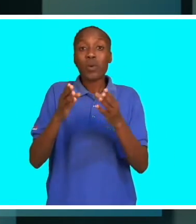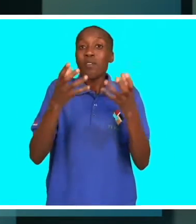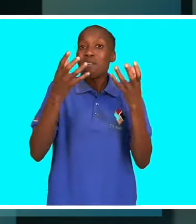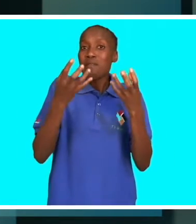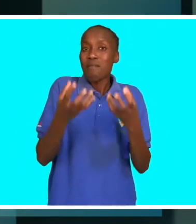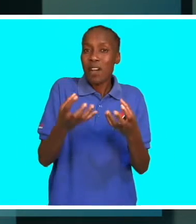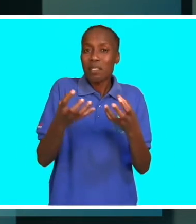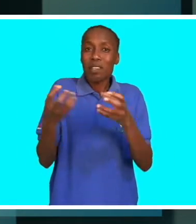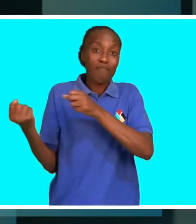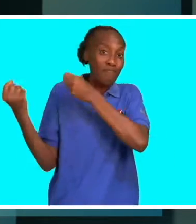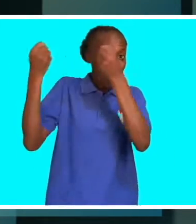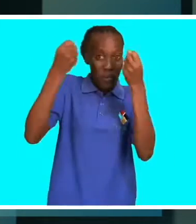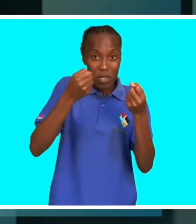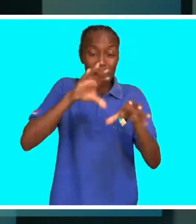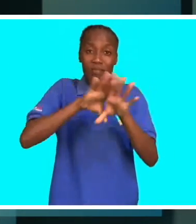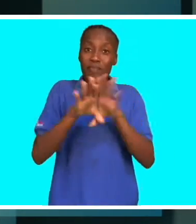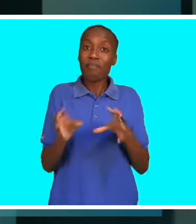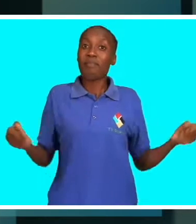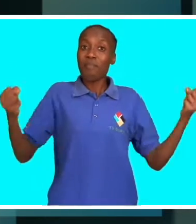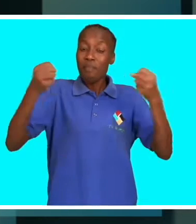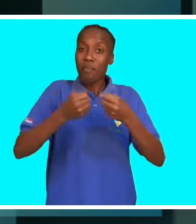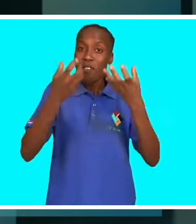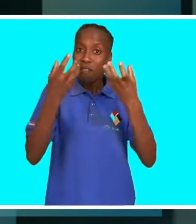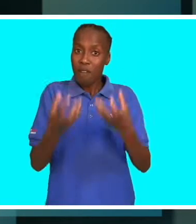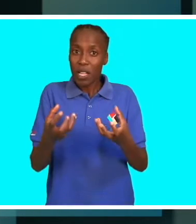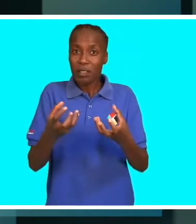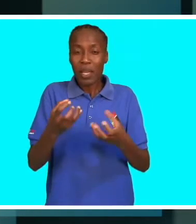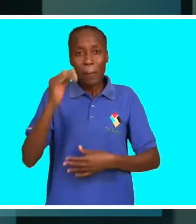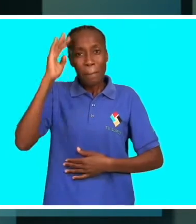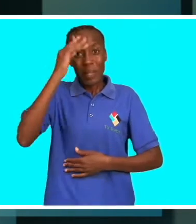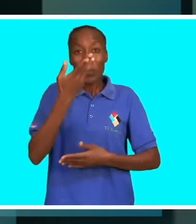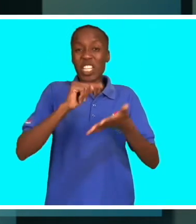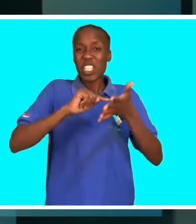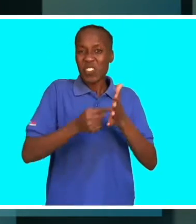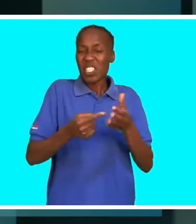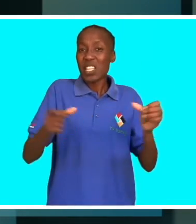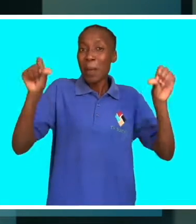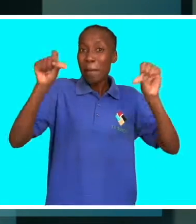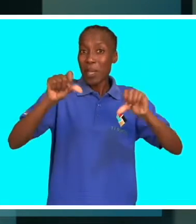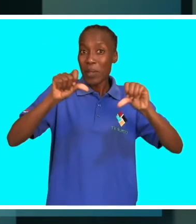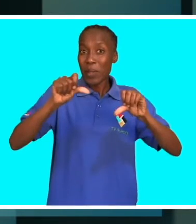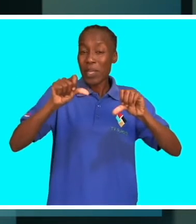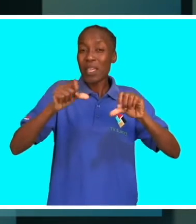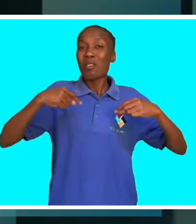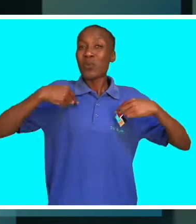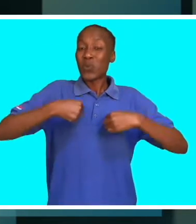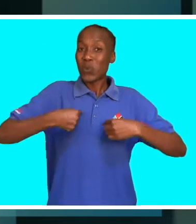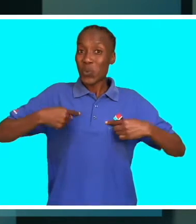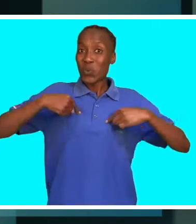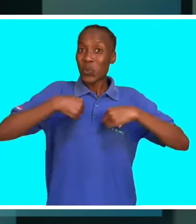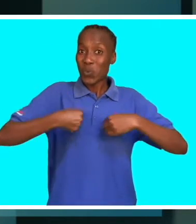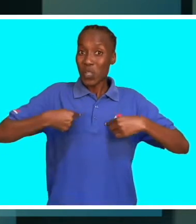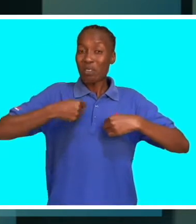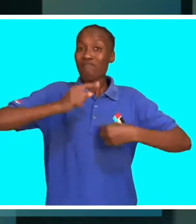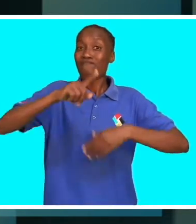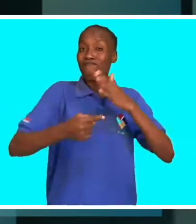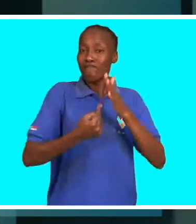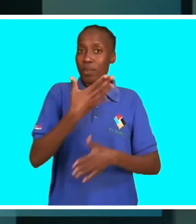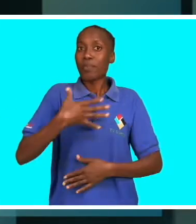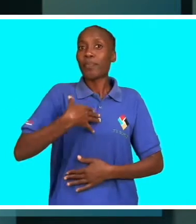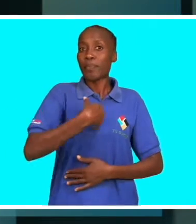aqueles que não têm o mesmo cobertor, o mesmo agasalho que eu tenho. Imagina quantas vezes piores eles devem estar a sofrer